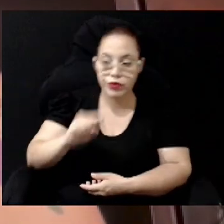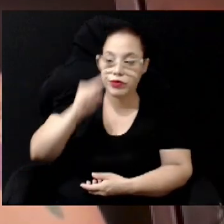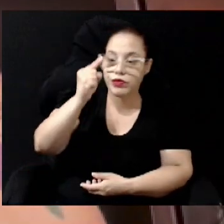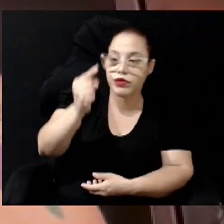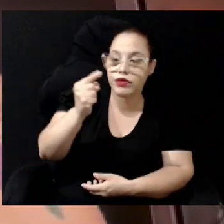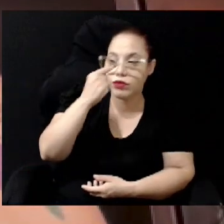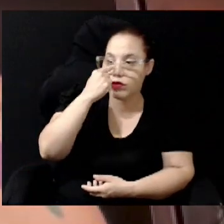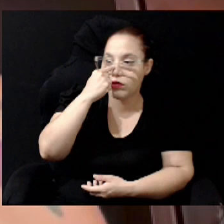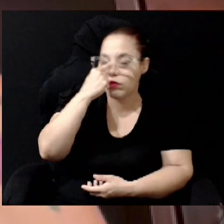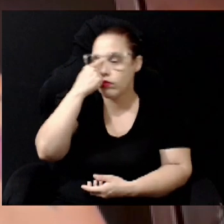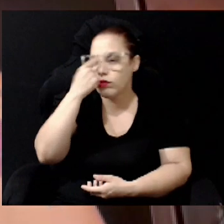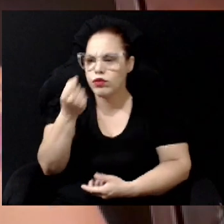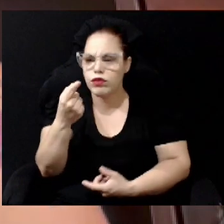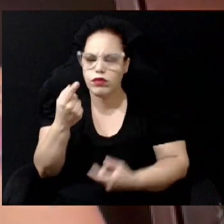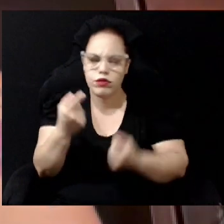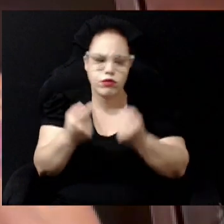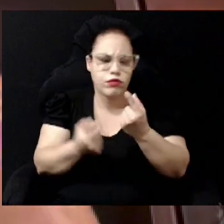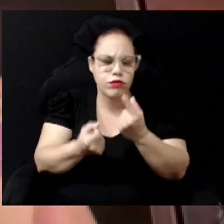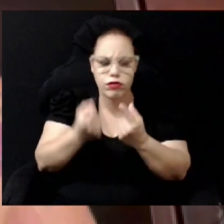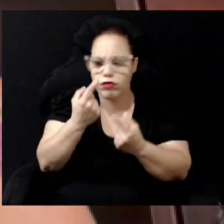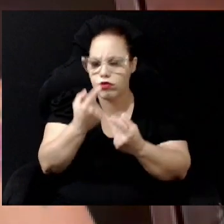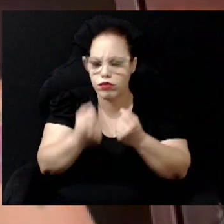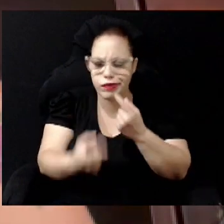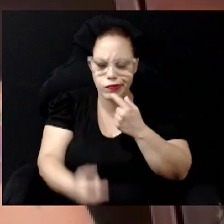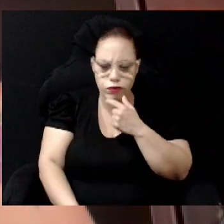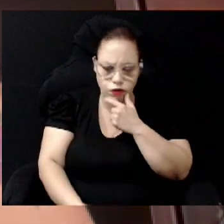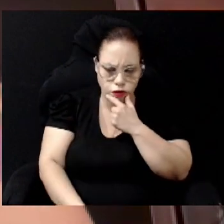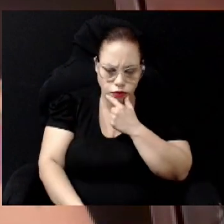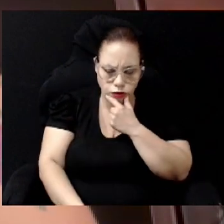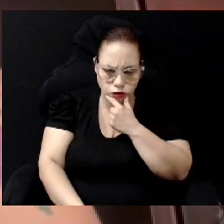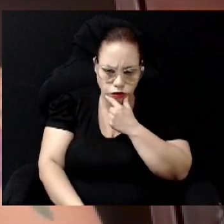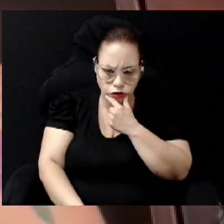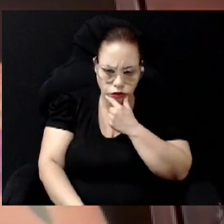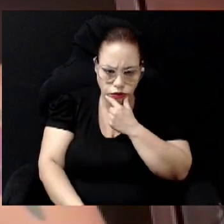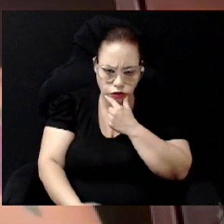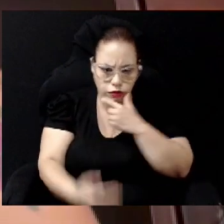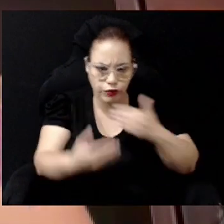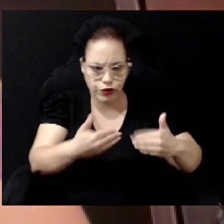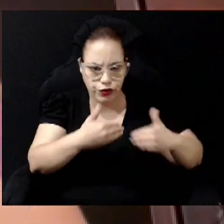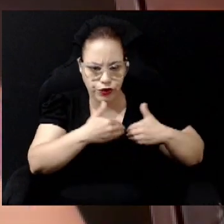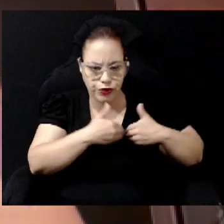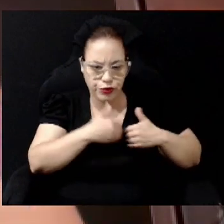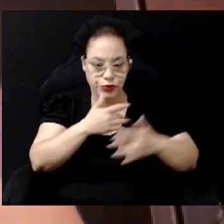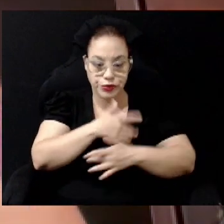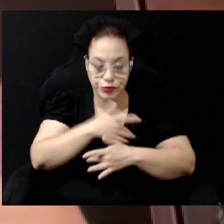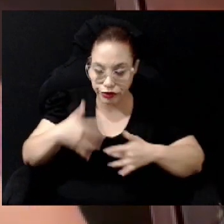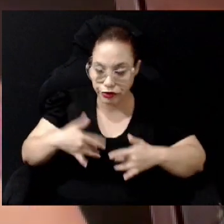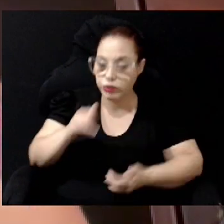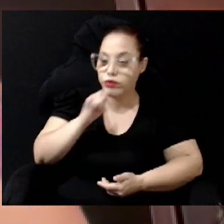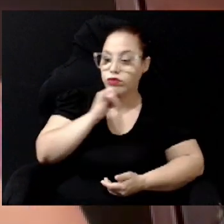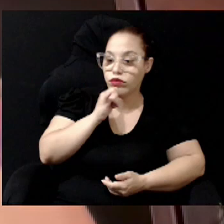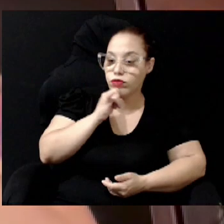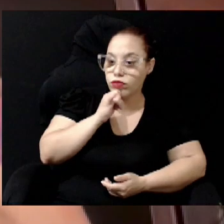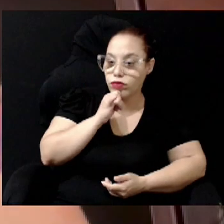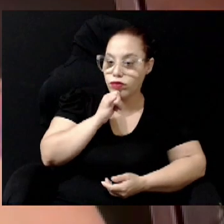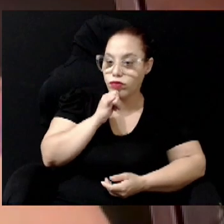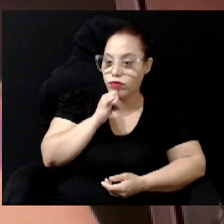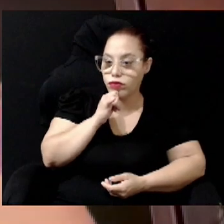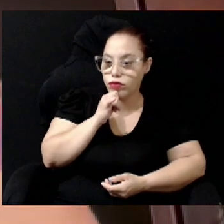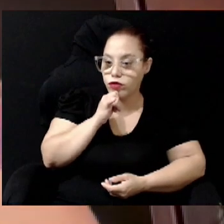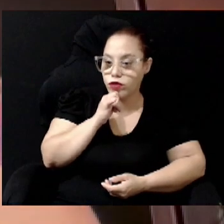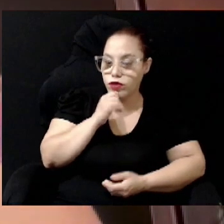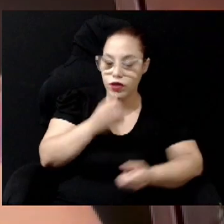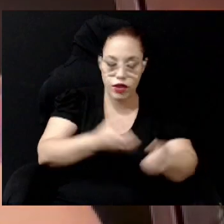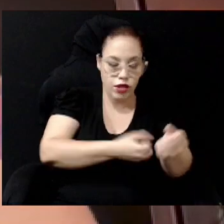questões, né, que dizem respeito à saúde, por exemplo, né? Uma pessoa que tem pressão alta